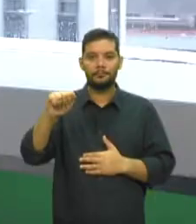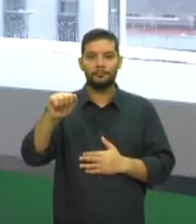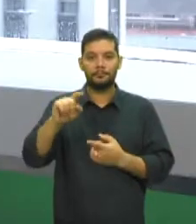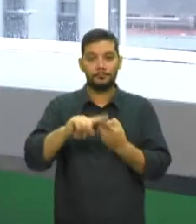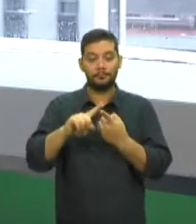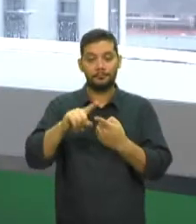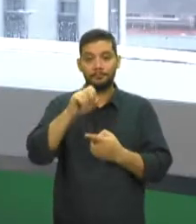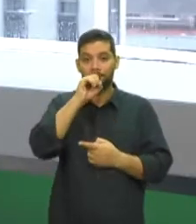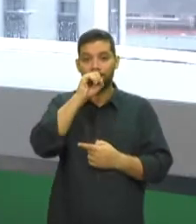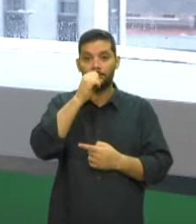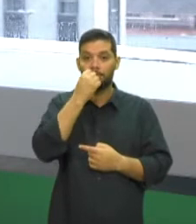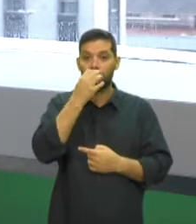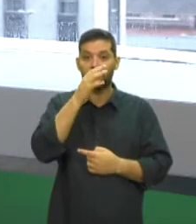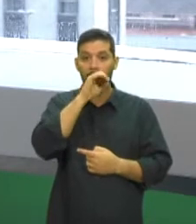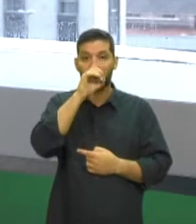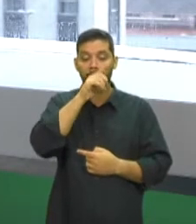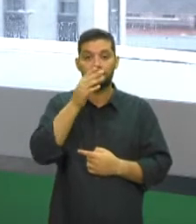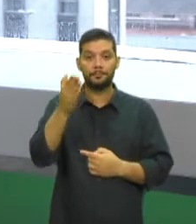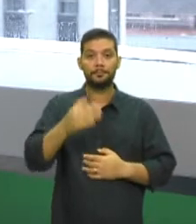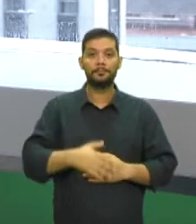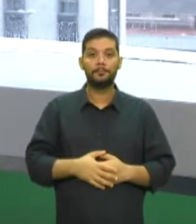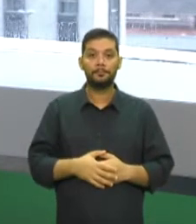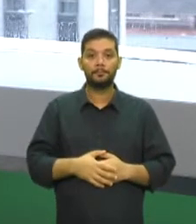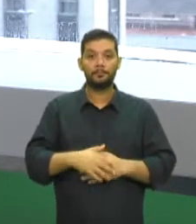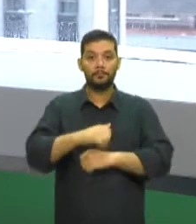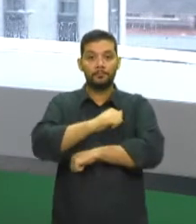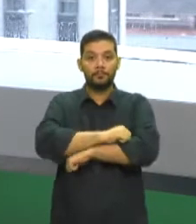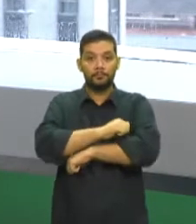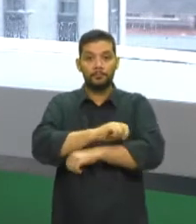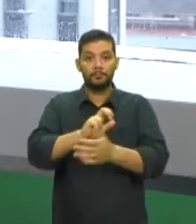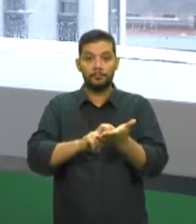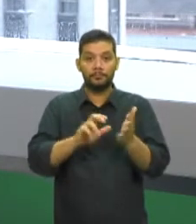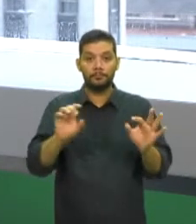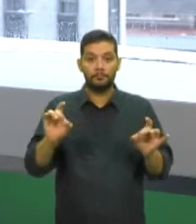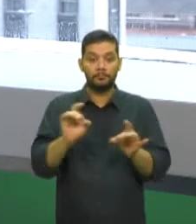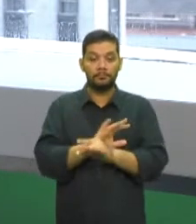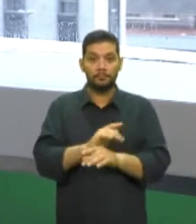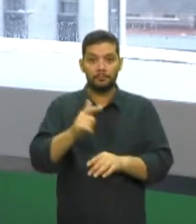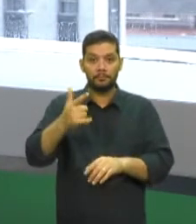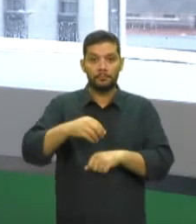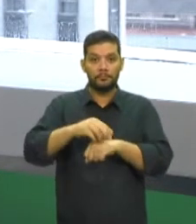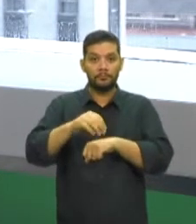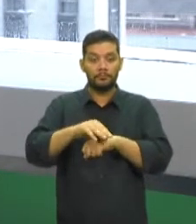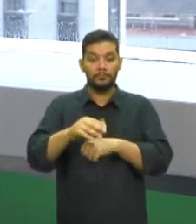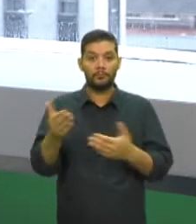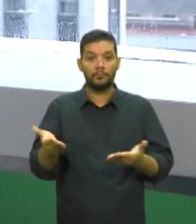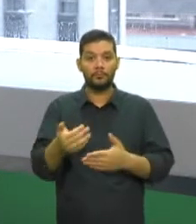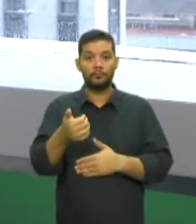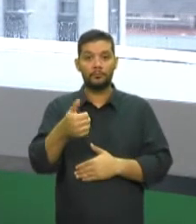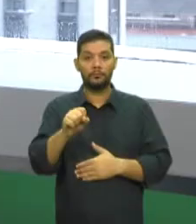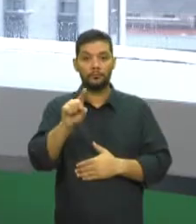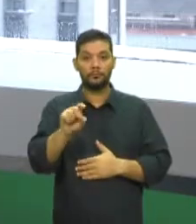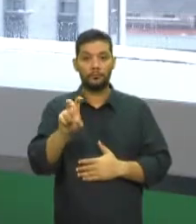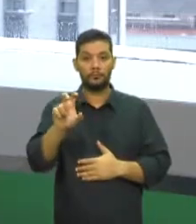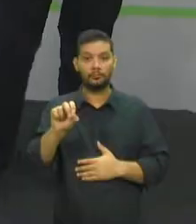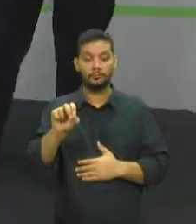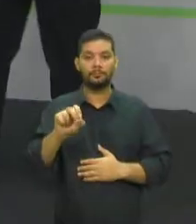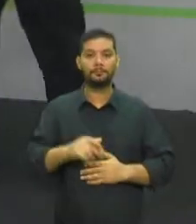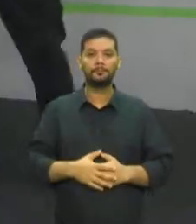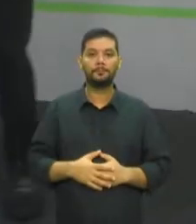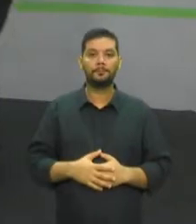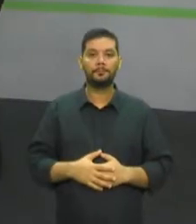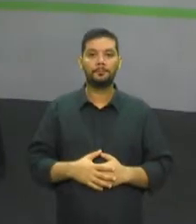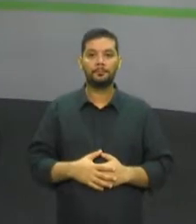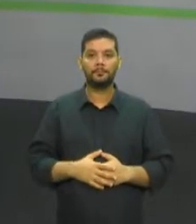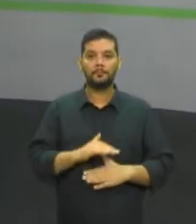O primeiro expediente termina aqui. Mais notícias sobre o Parlamento Cearense às 10 para 7 da noite no Jornal Assembleia. Todo